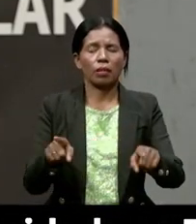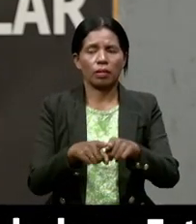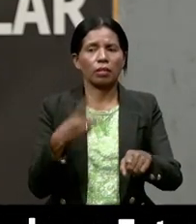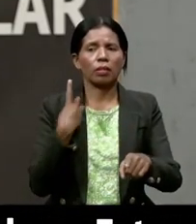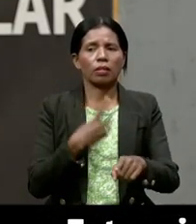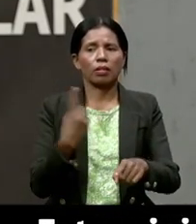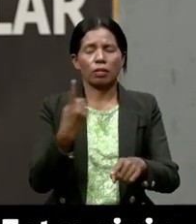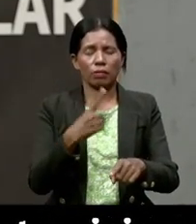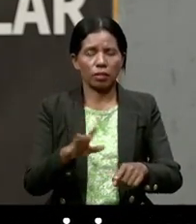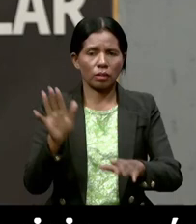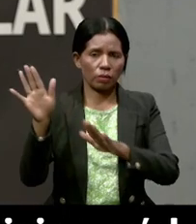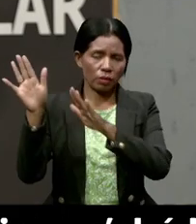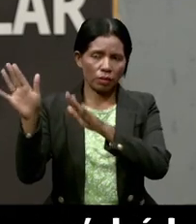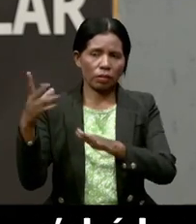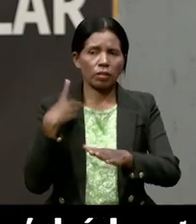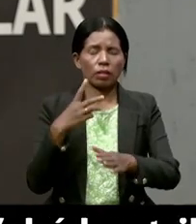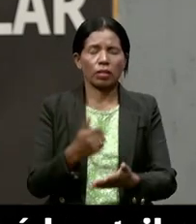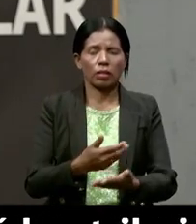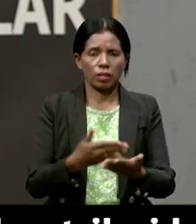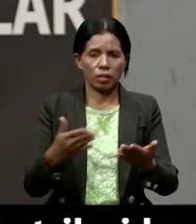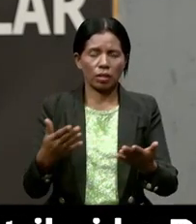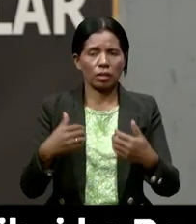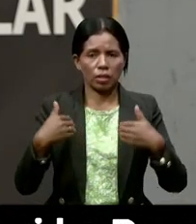e áreas remotas sira ita facilidade mas lá ia